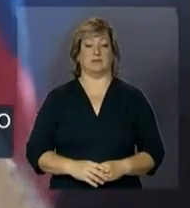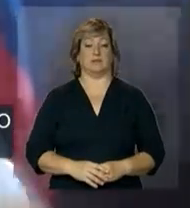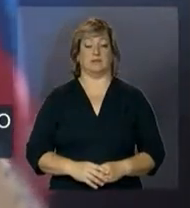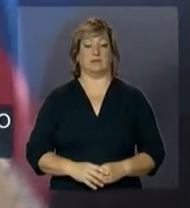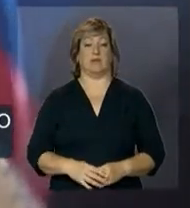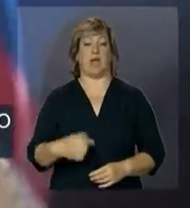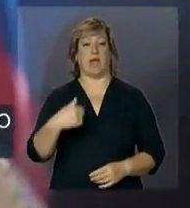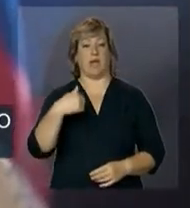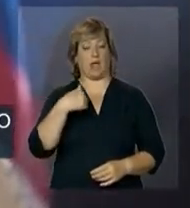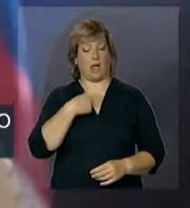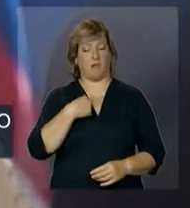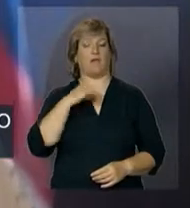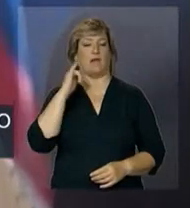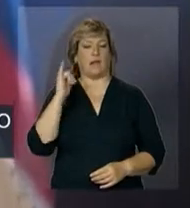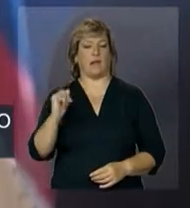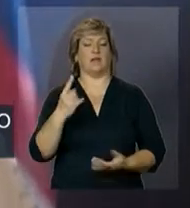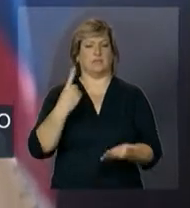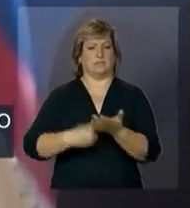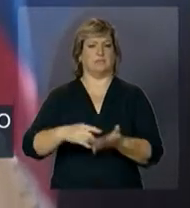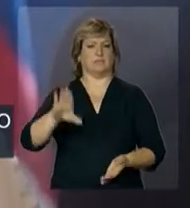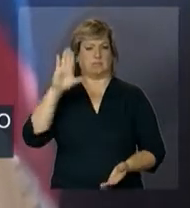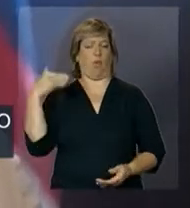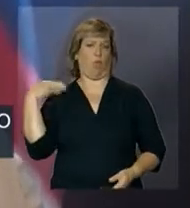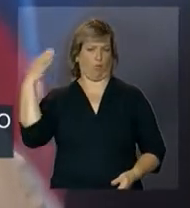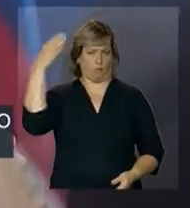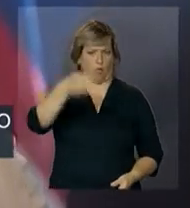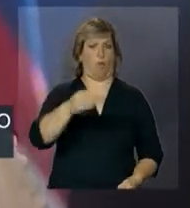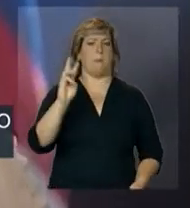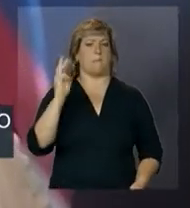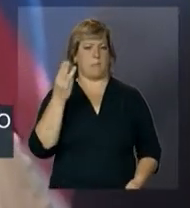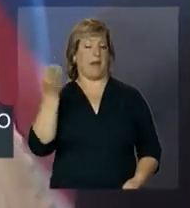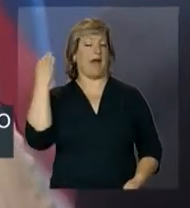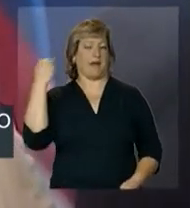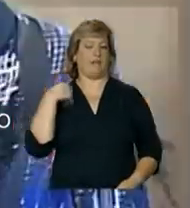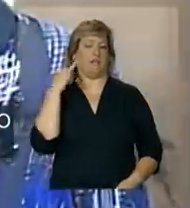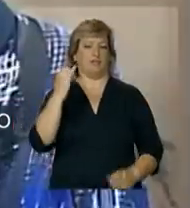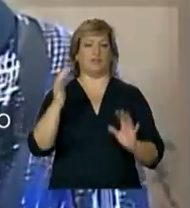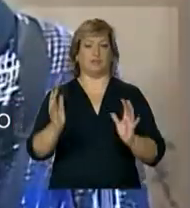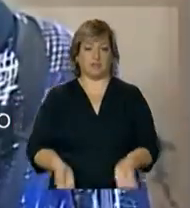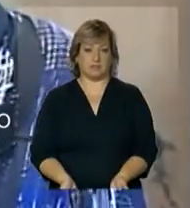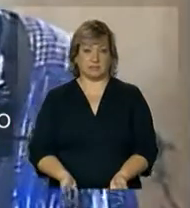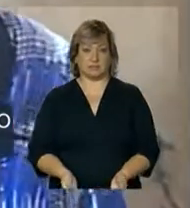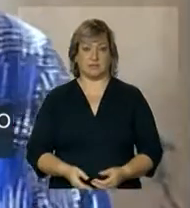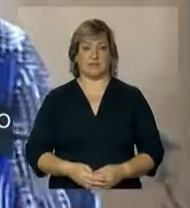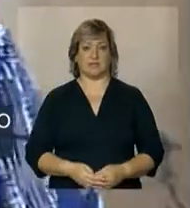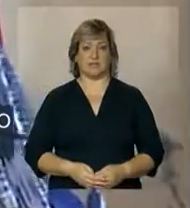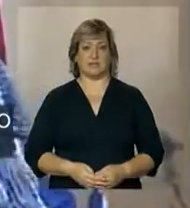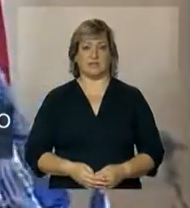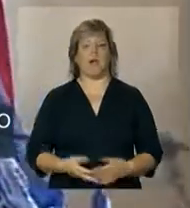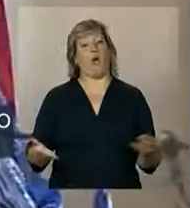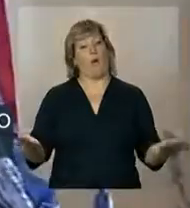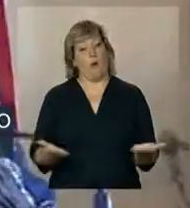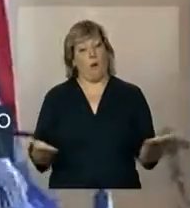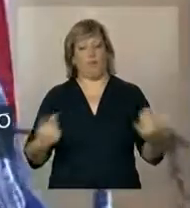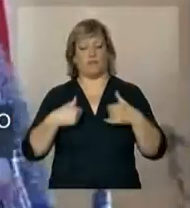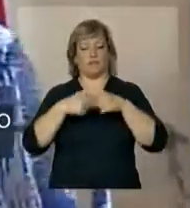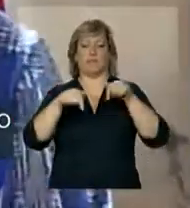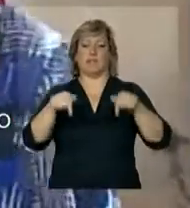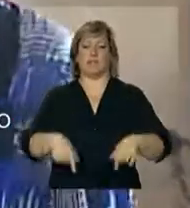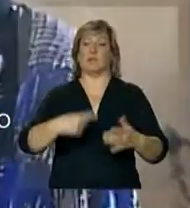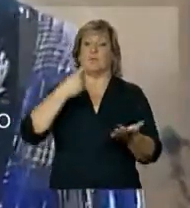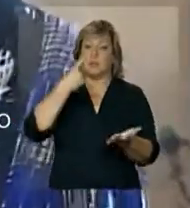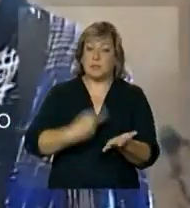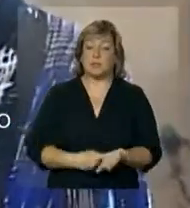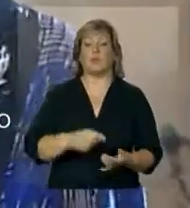eu me comprometi com a senadora de vir até aqui. E eu hoje estou aqui